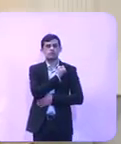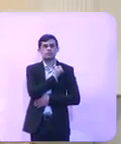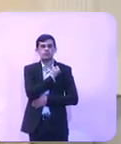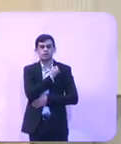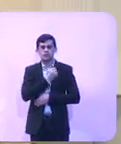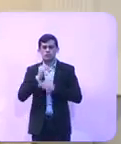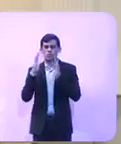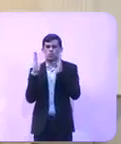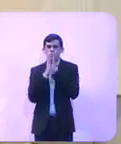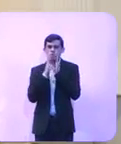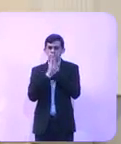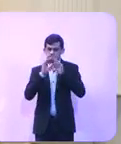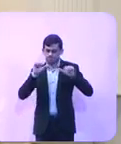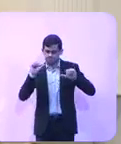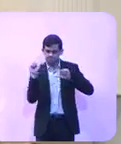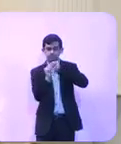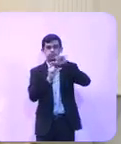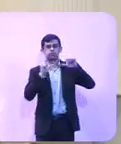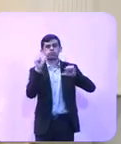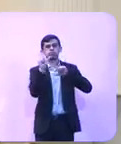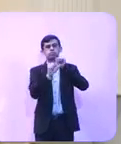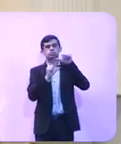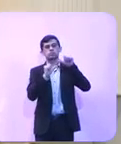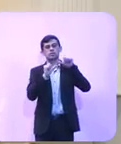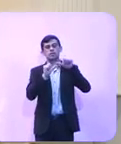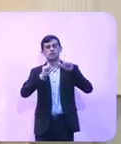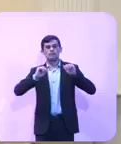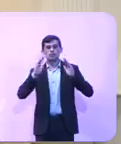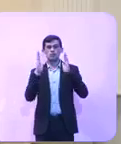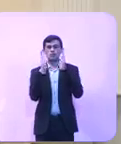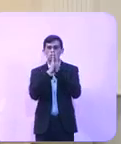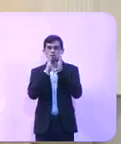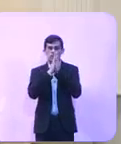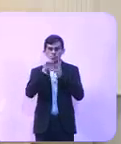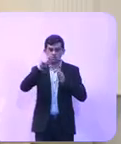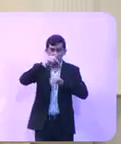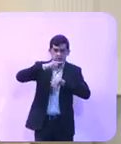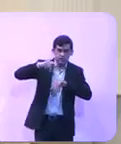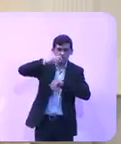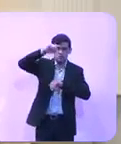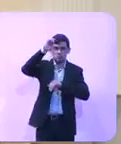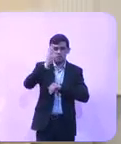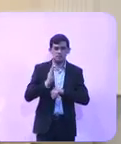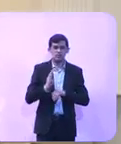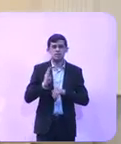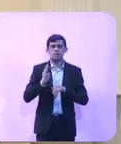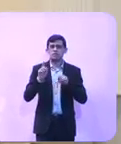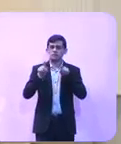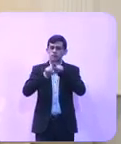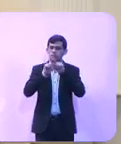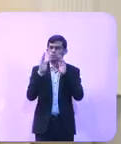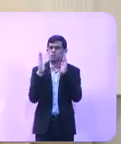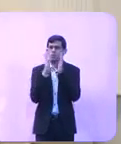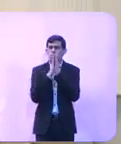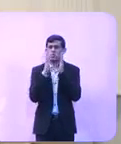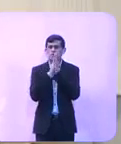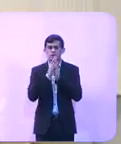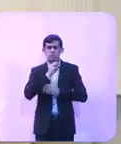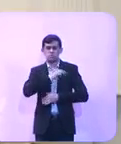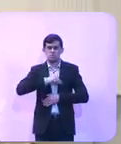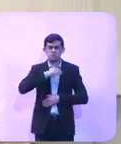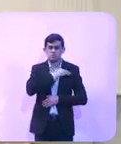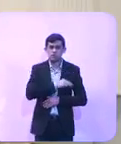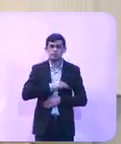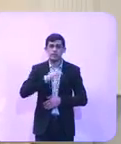por transformação, a orar por esse país, a orar por missões,